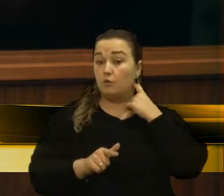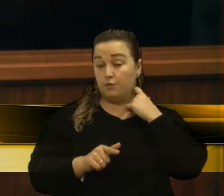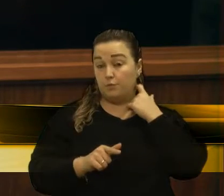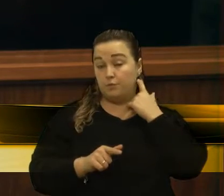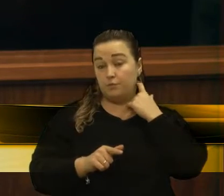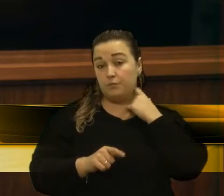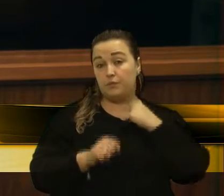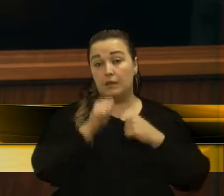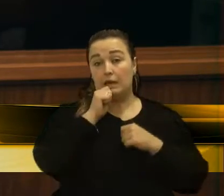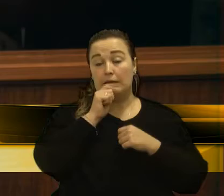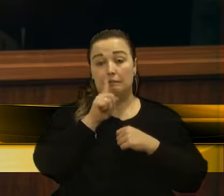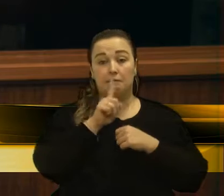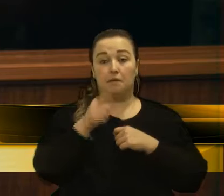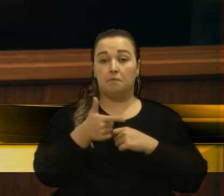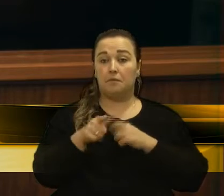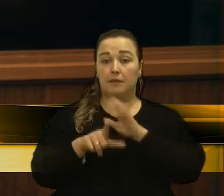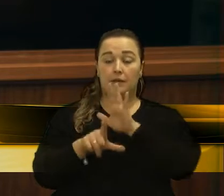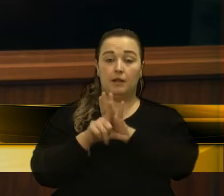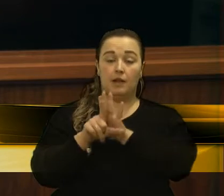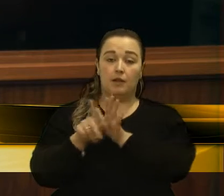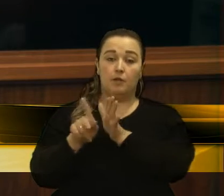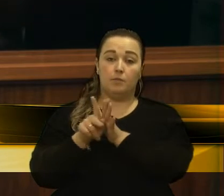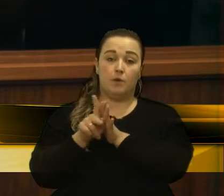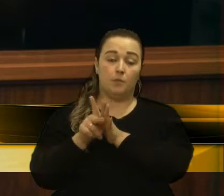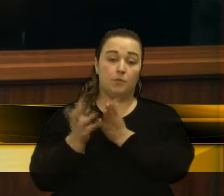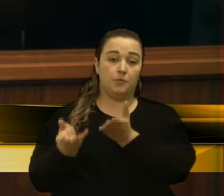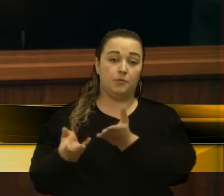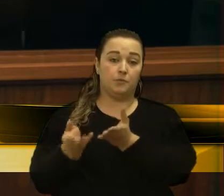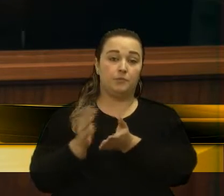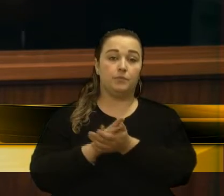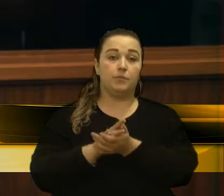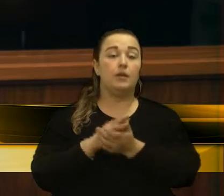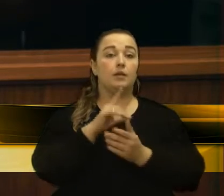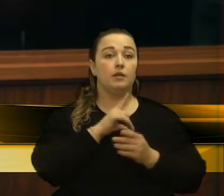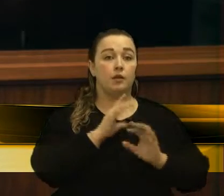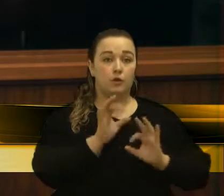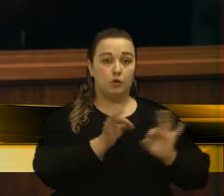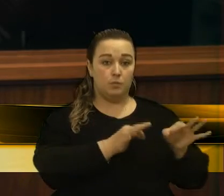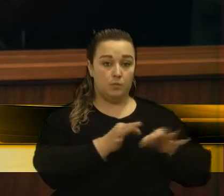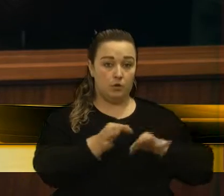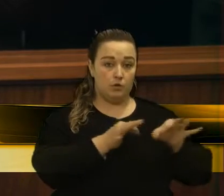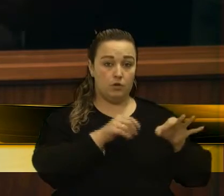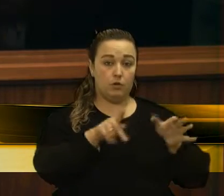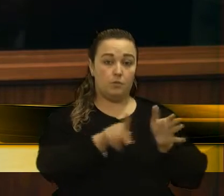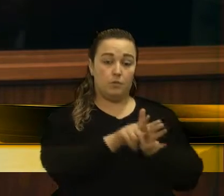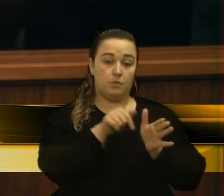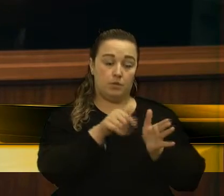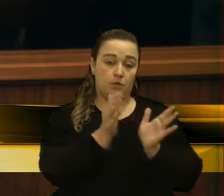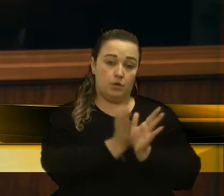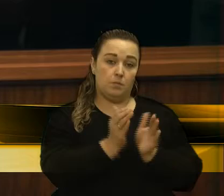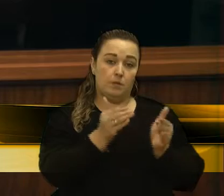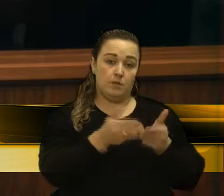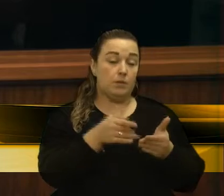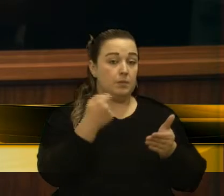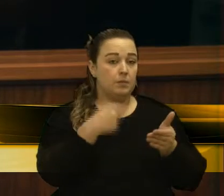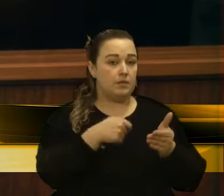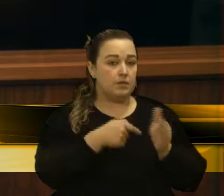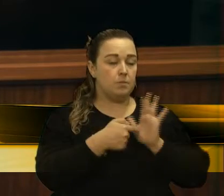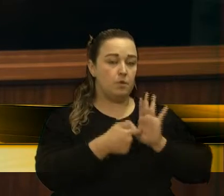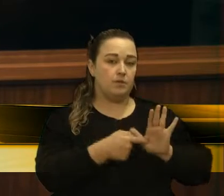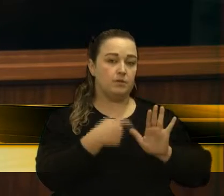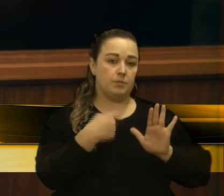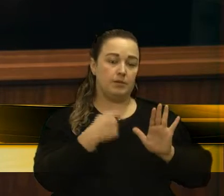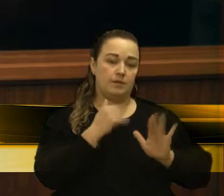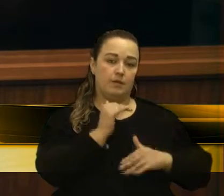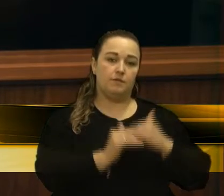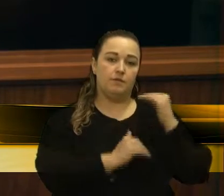ainda não foi regulamentado o estudo de impacto de vizinhança. A gente tem um projeto, inclusive, na nossa comissão, que a gente precisa avançar, mas, de qualquer forma, a